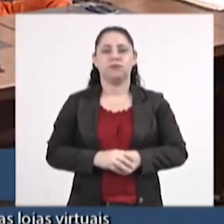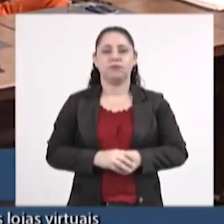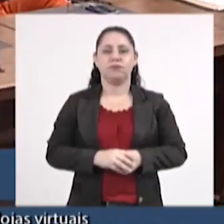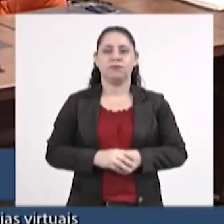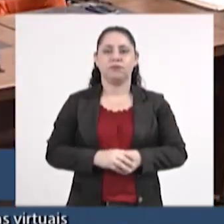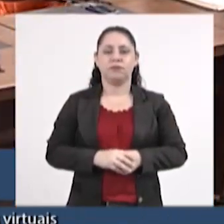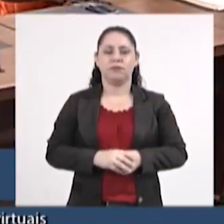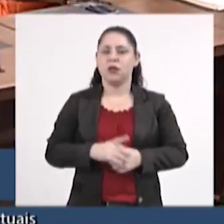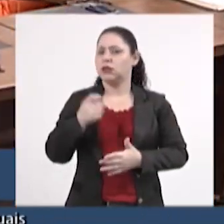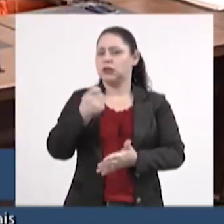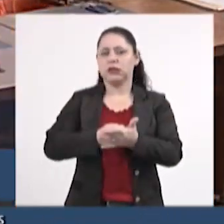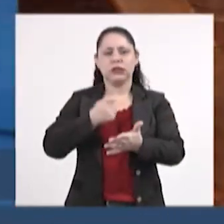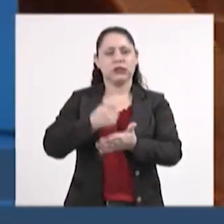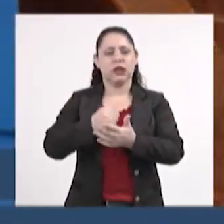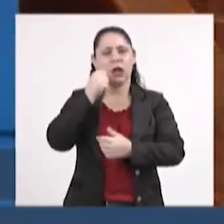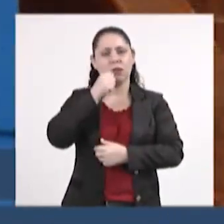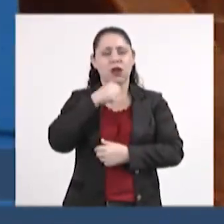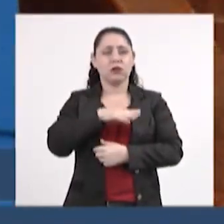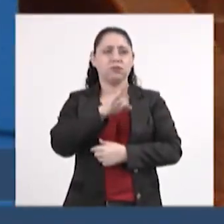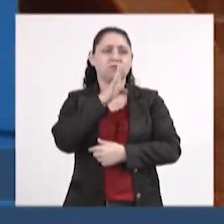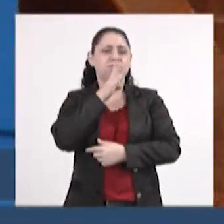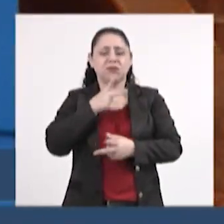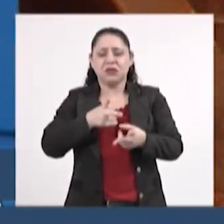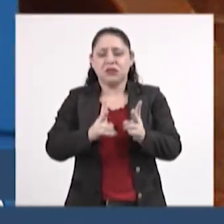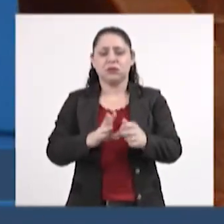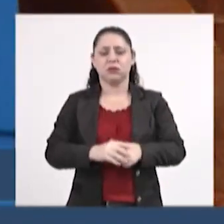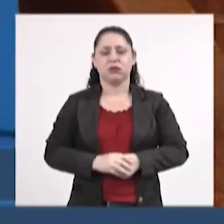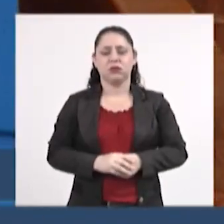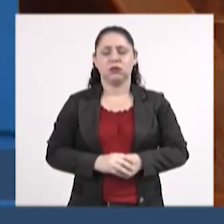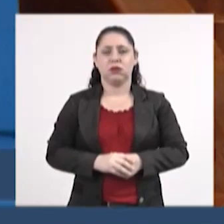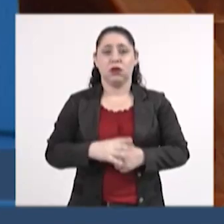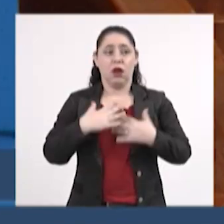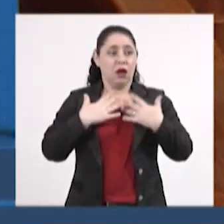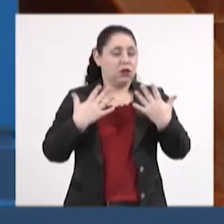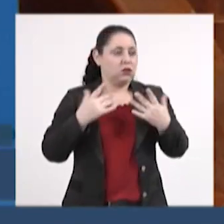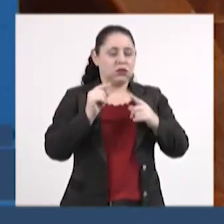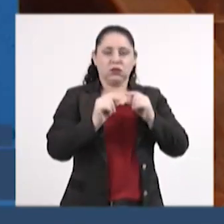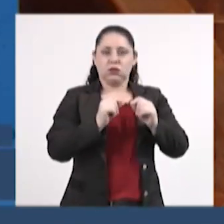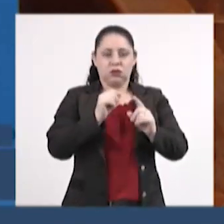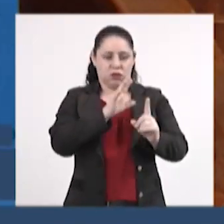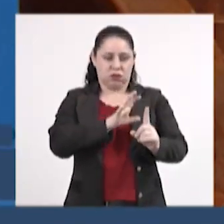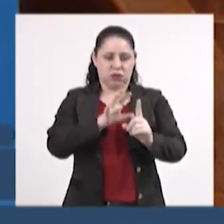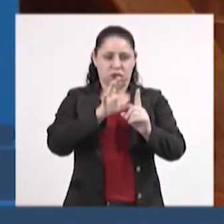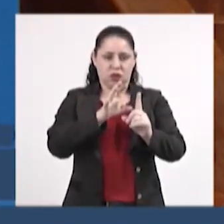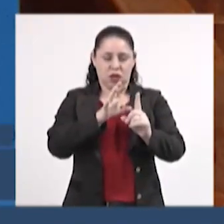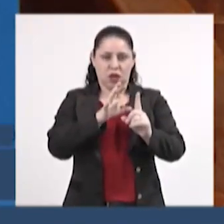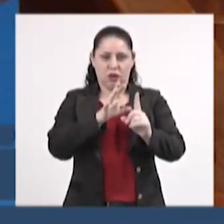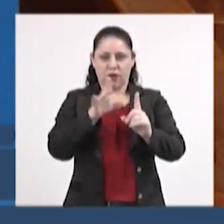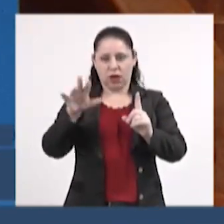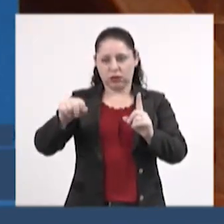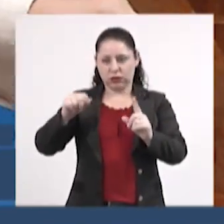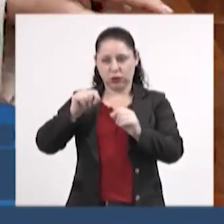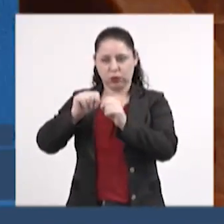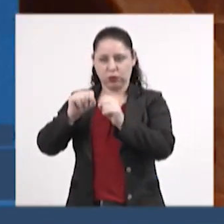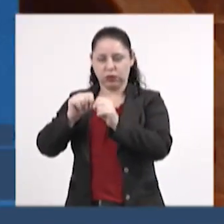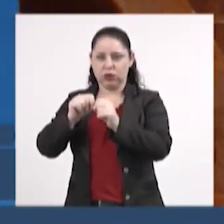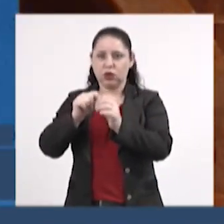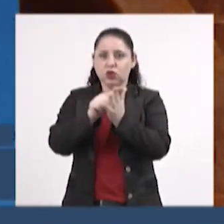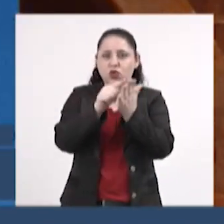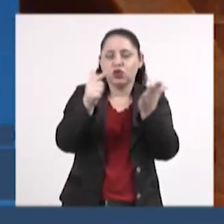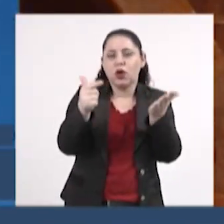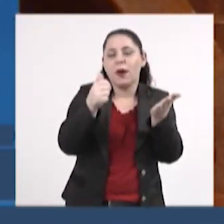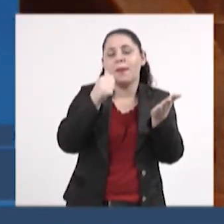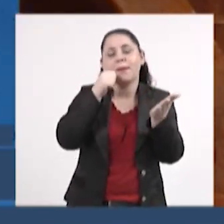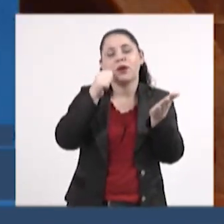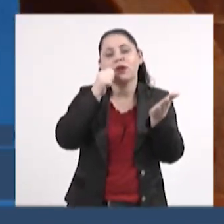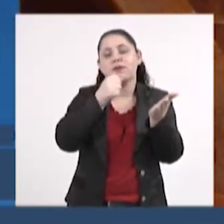Eles têm exigido que as mulheres fiquem quietas. Eles assustam e vão nas influências, eles vão nas